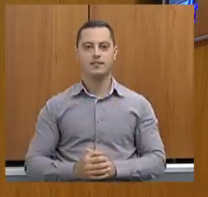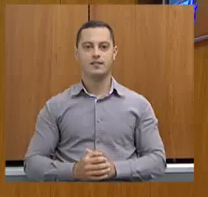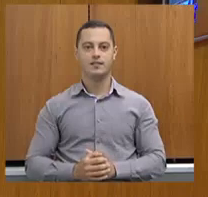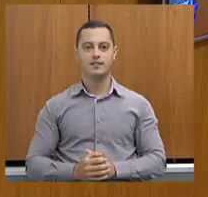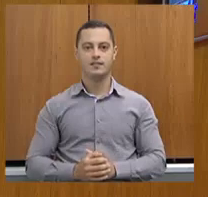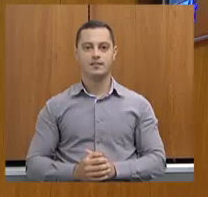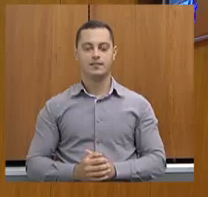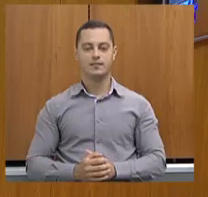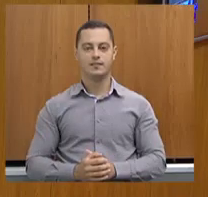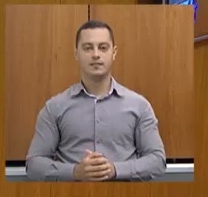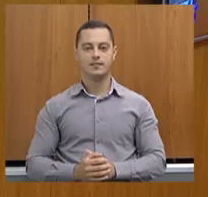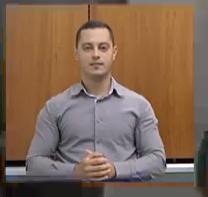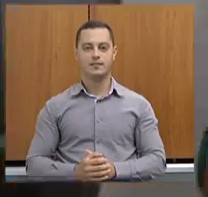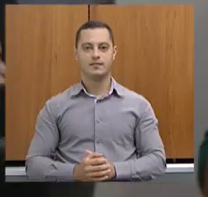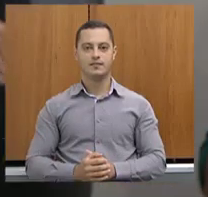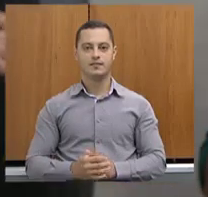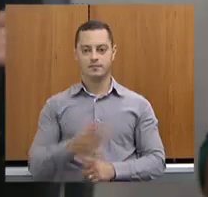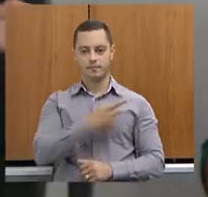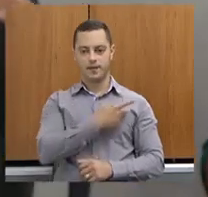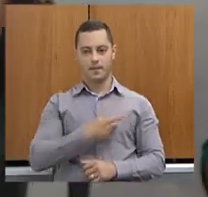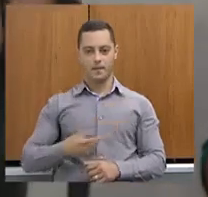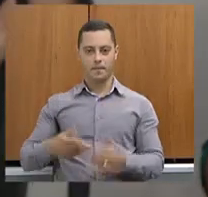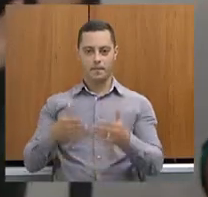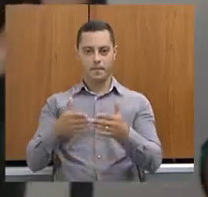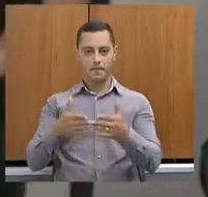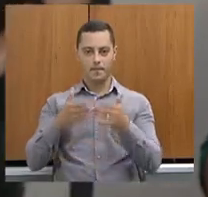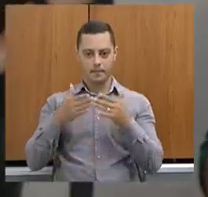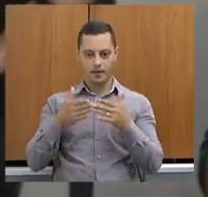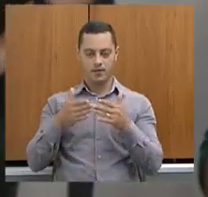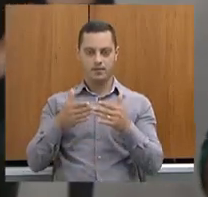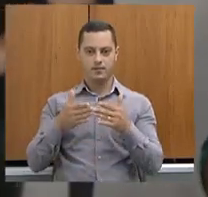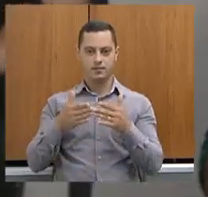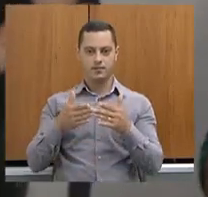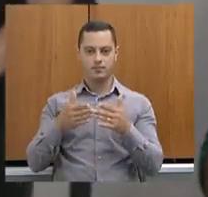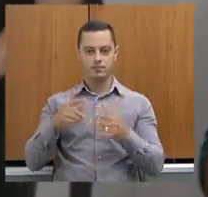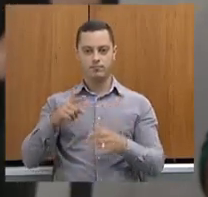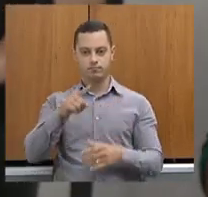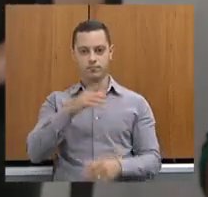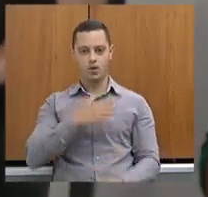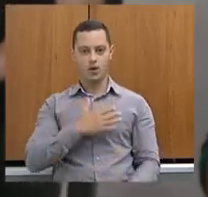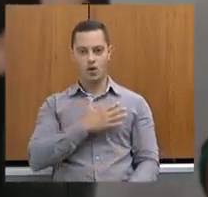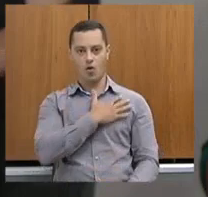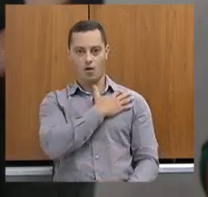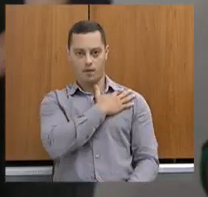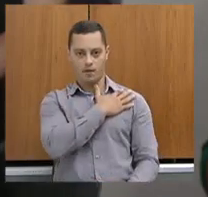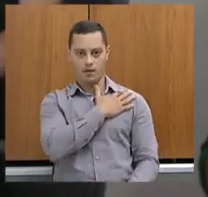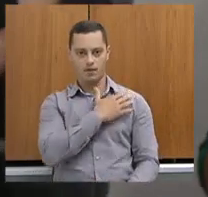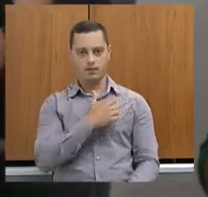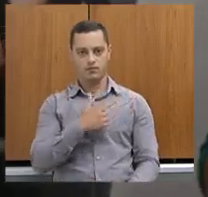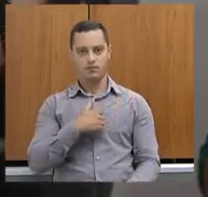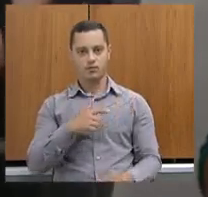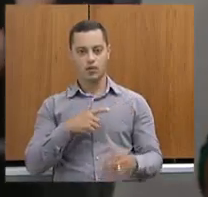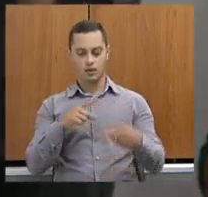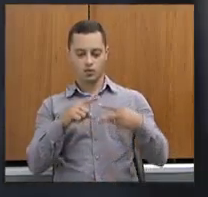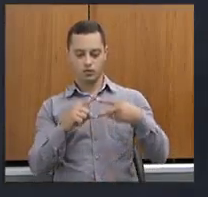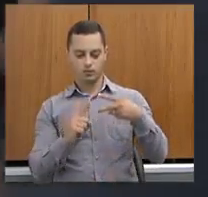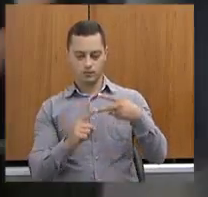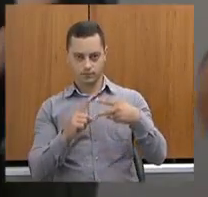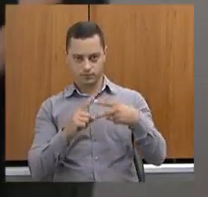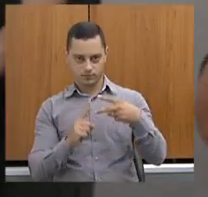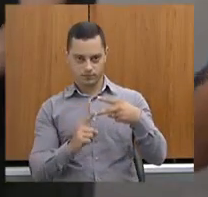presidência pede o nosso Comandante eu tenho aqui Comandante duas questões